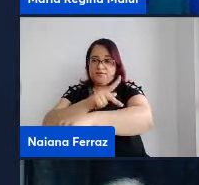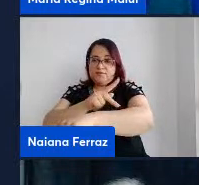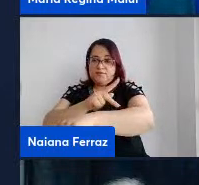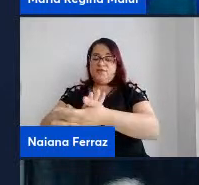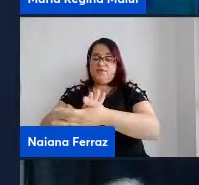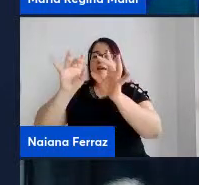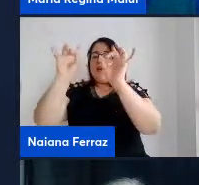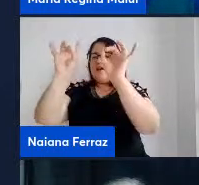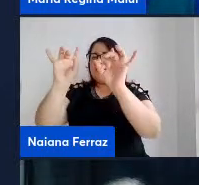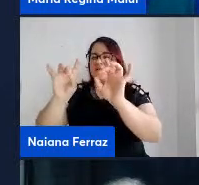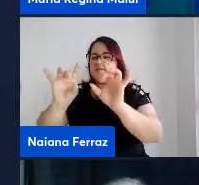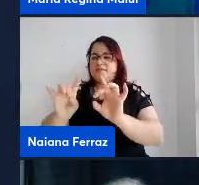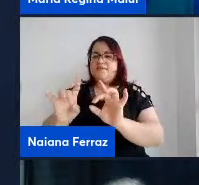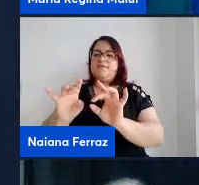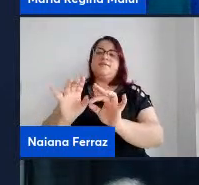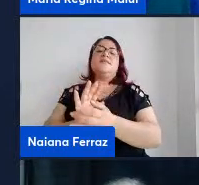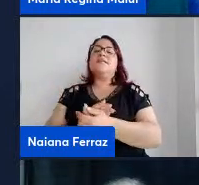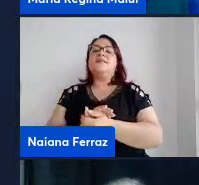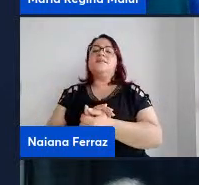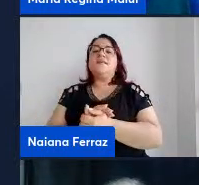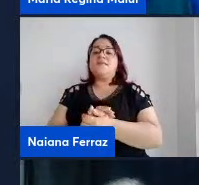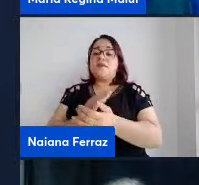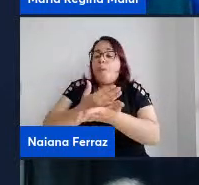iniciação musical para crianças,